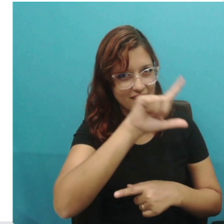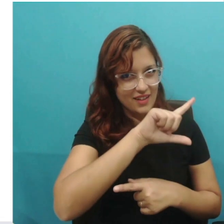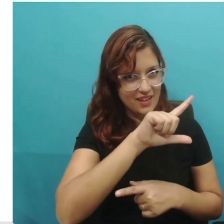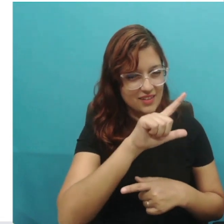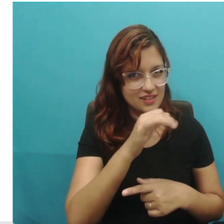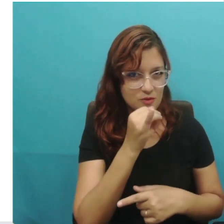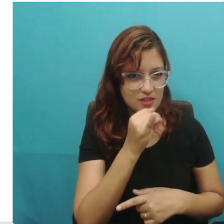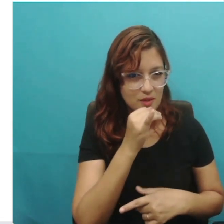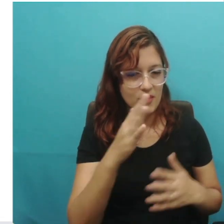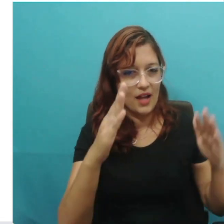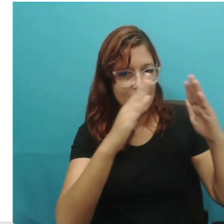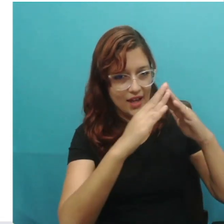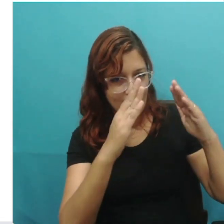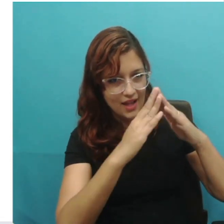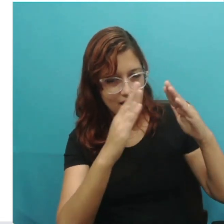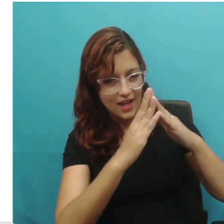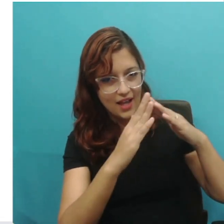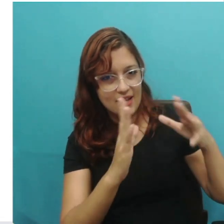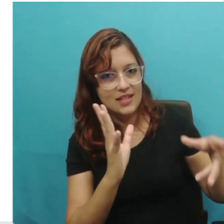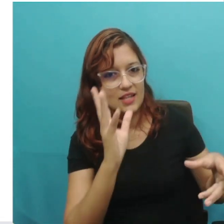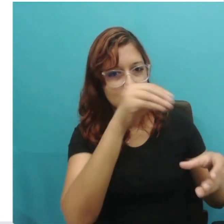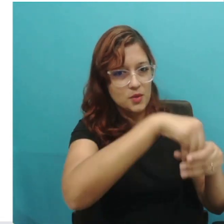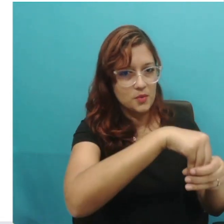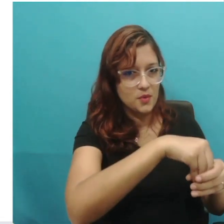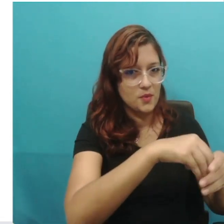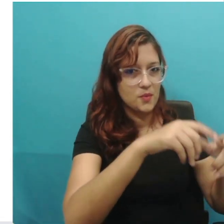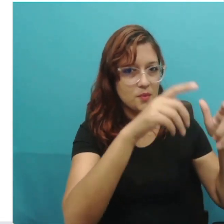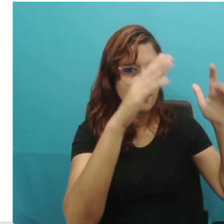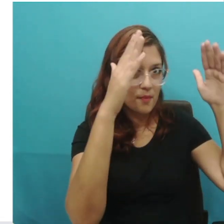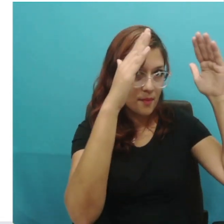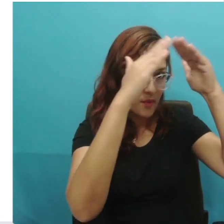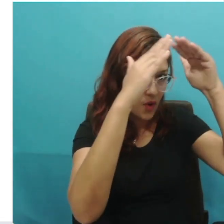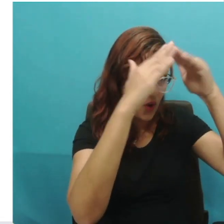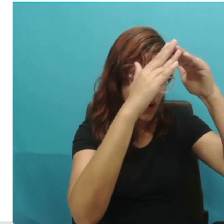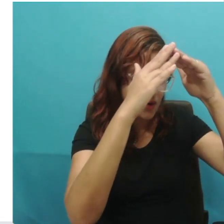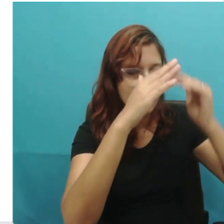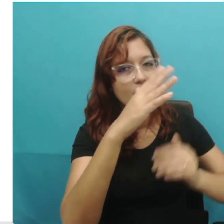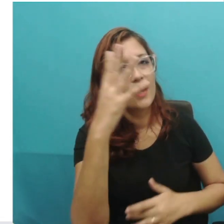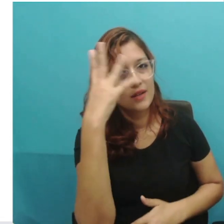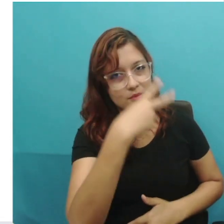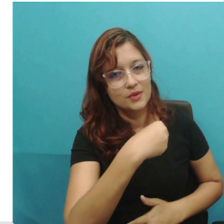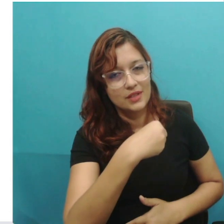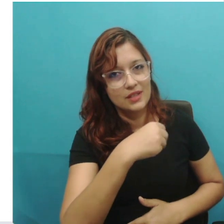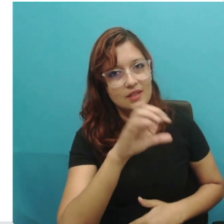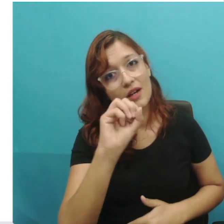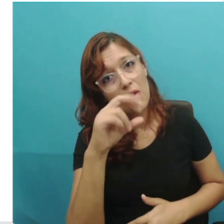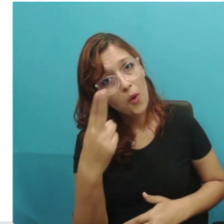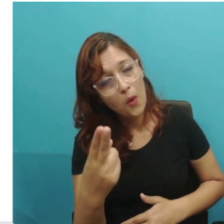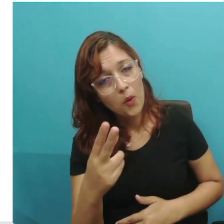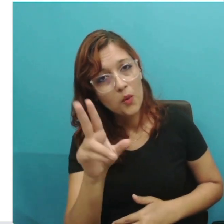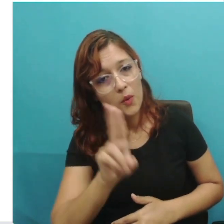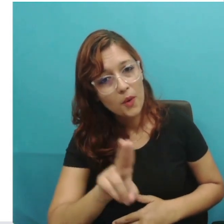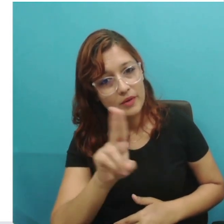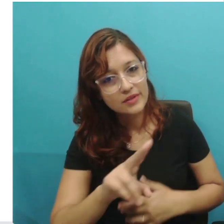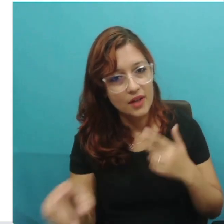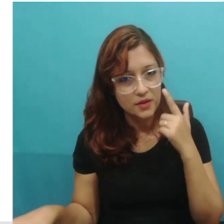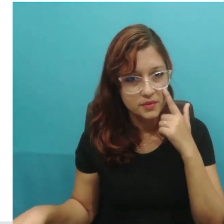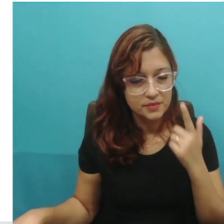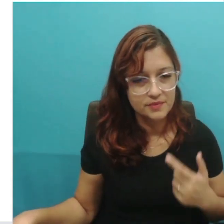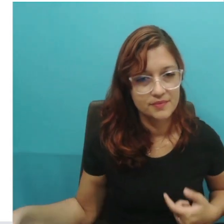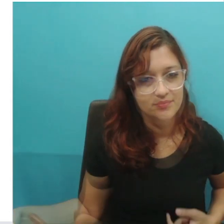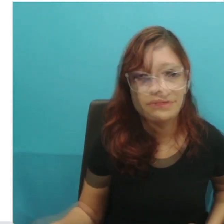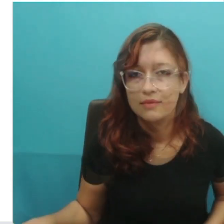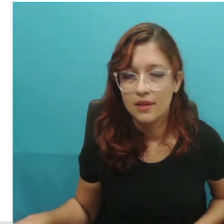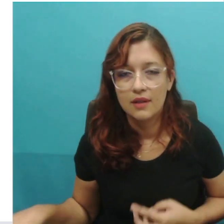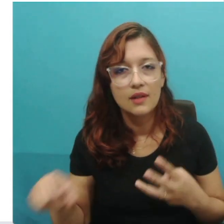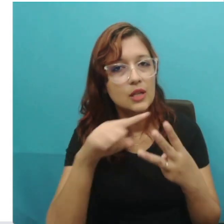Por exemplo, lembra do outro exemplo? A casa na qual eu moro é bonita. Ou eu